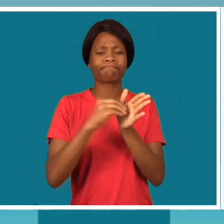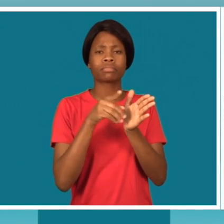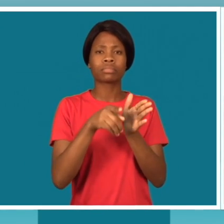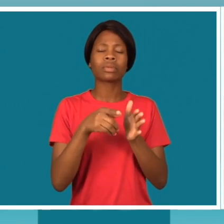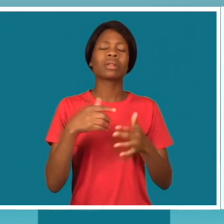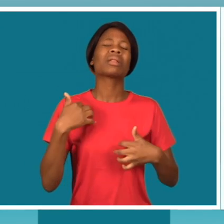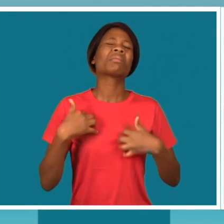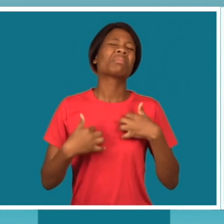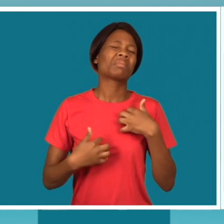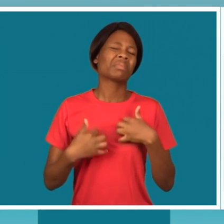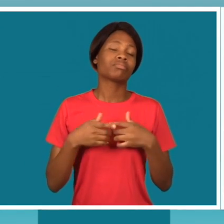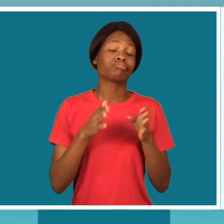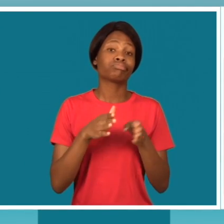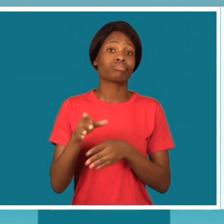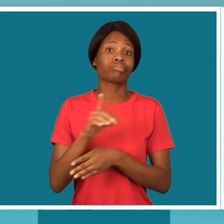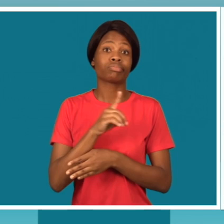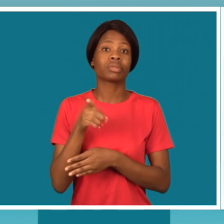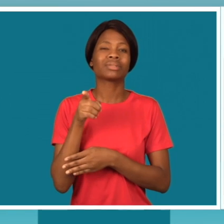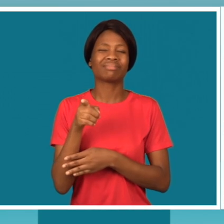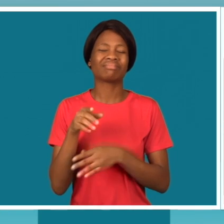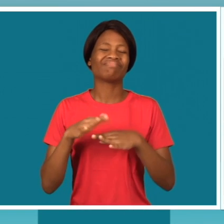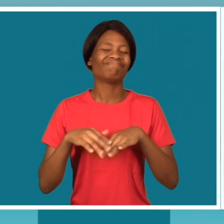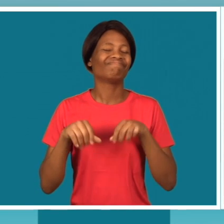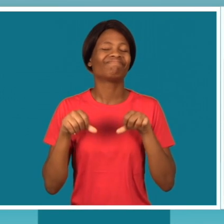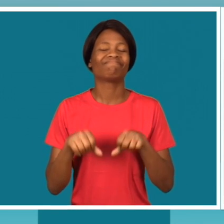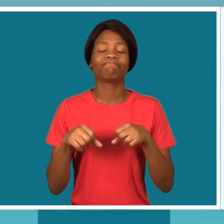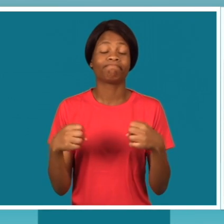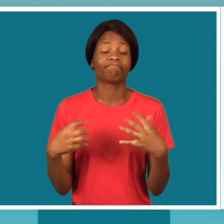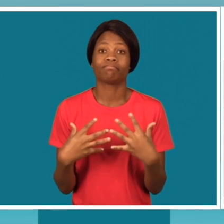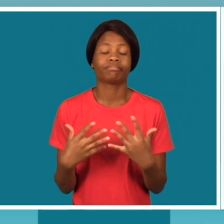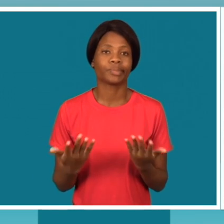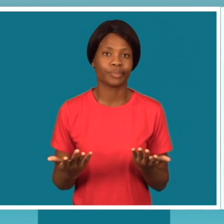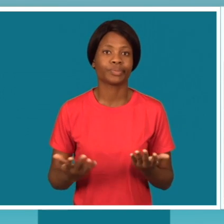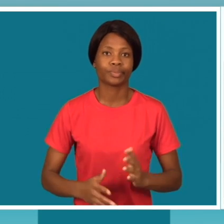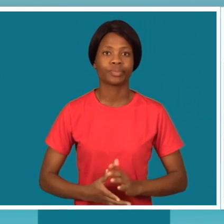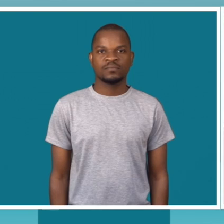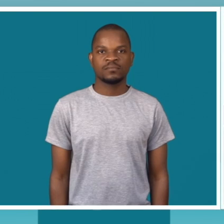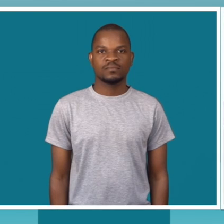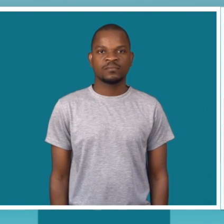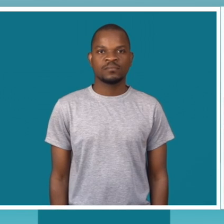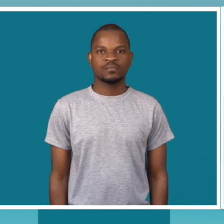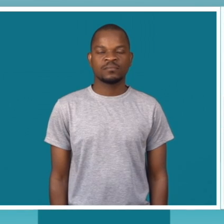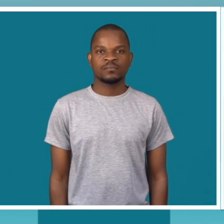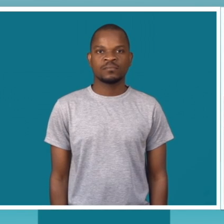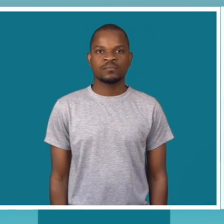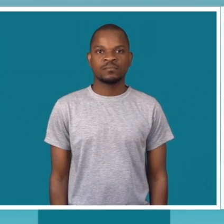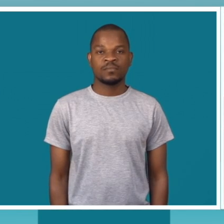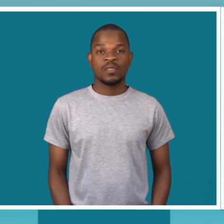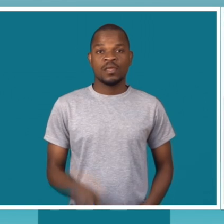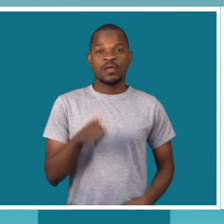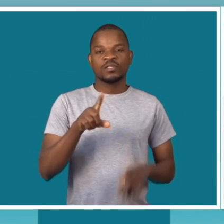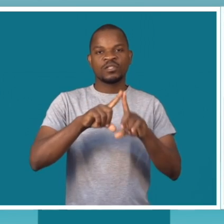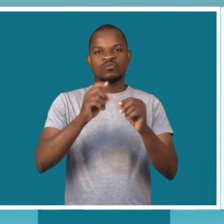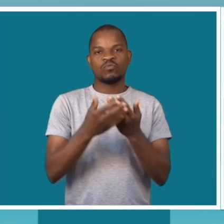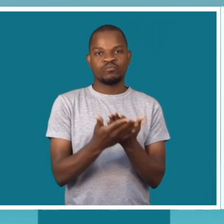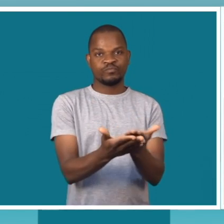acordo com este documento, o quadro do HIV em pessoas com deficiência é crítico. Essa apresentação para nós foi